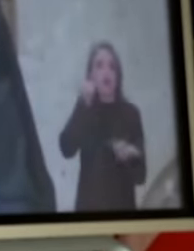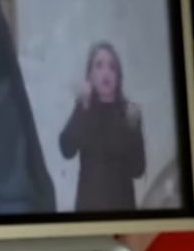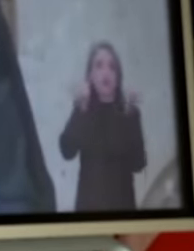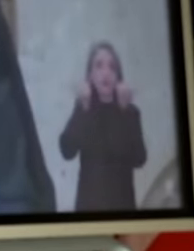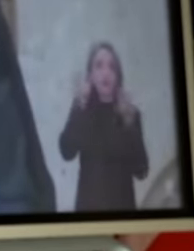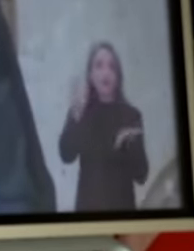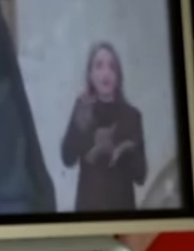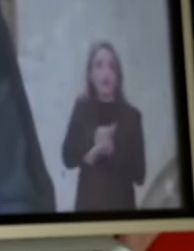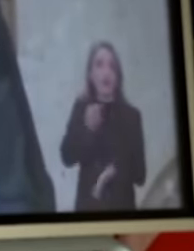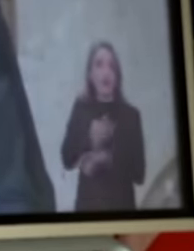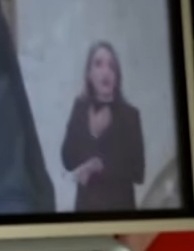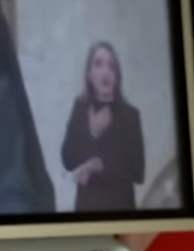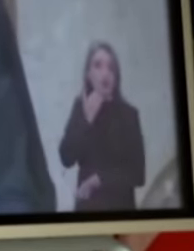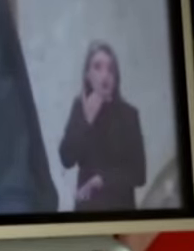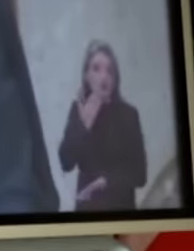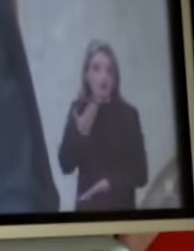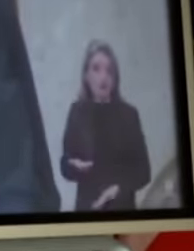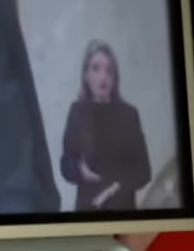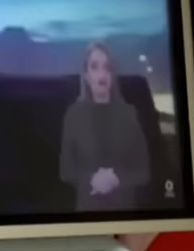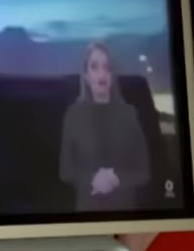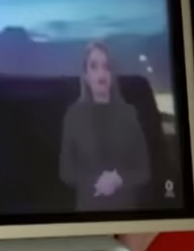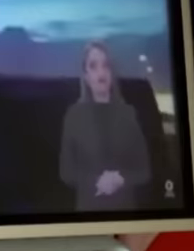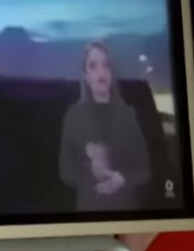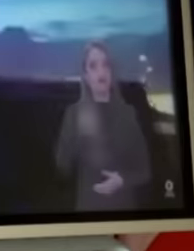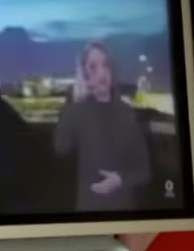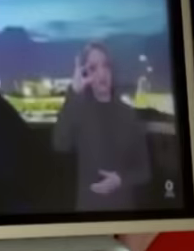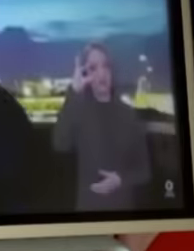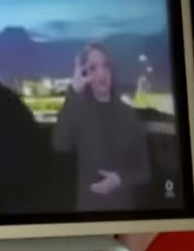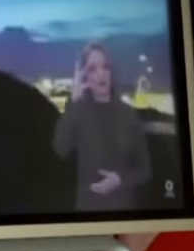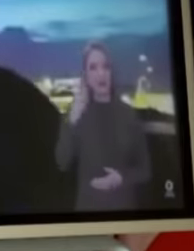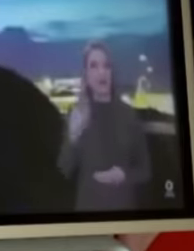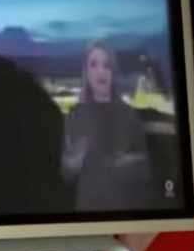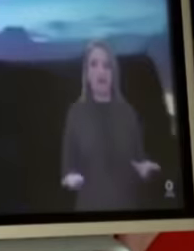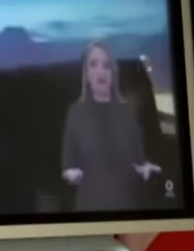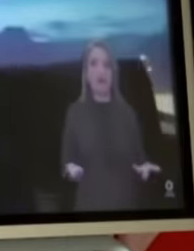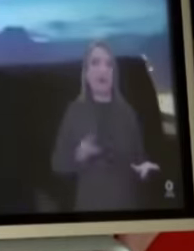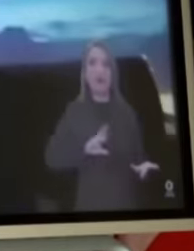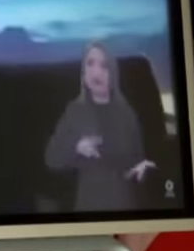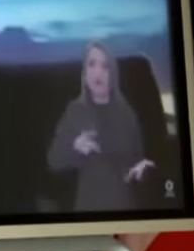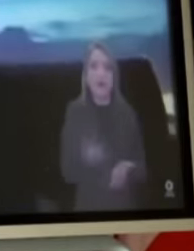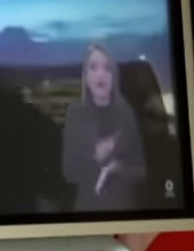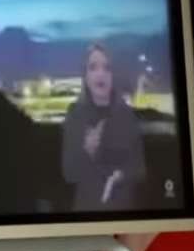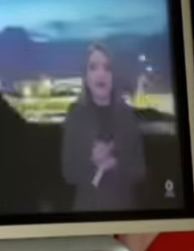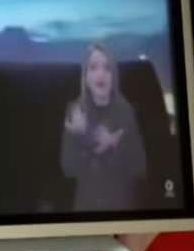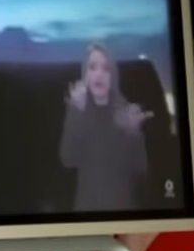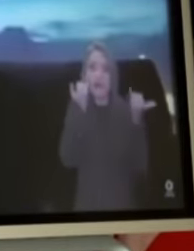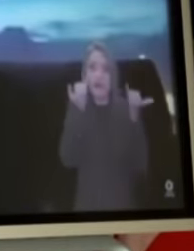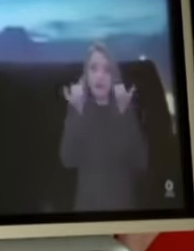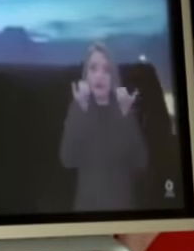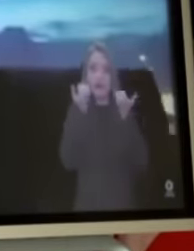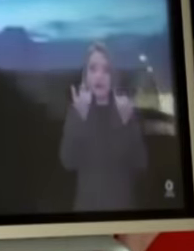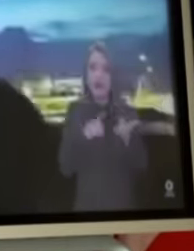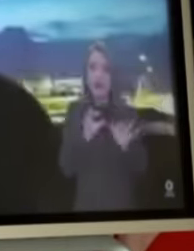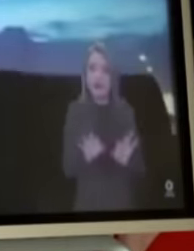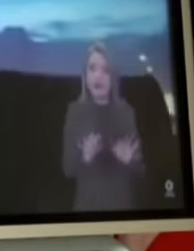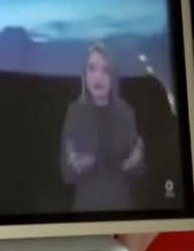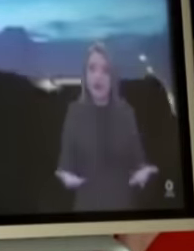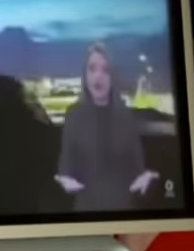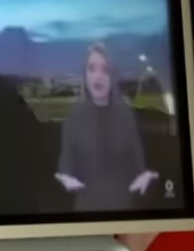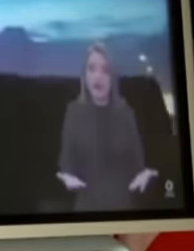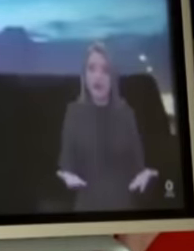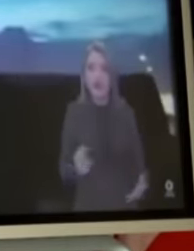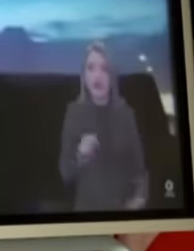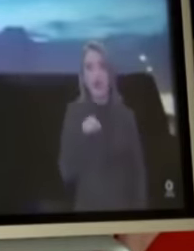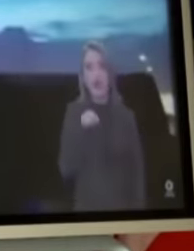sendo decidido, pois não? Eu não acho que ele tem informação incorreta, não. Eu acho que a informação é essa mesmo. A